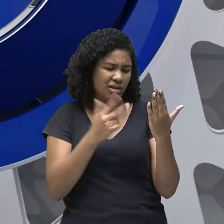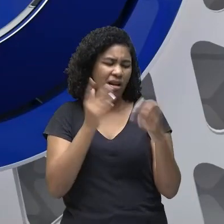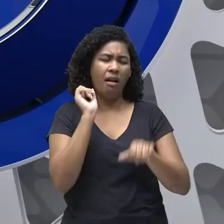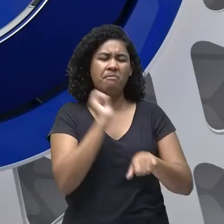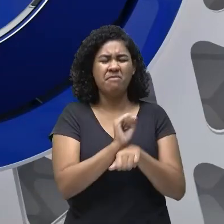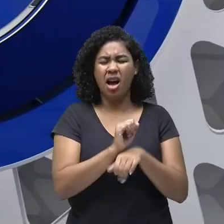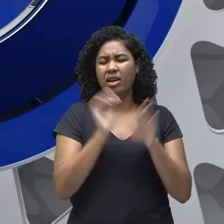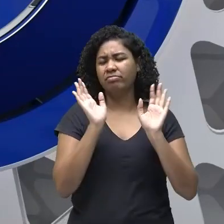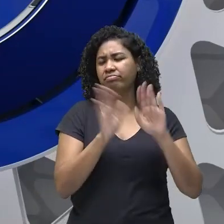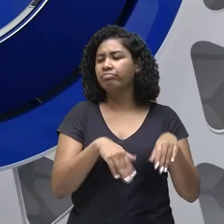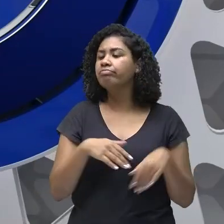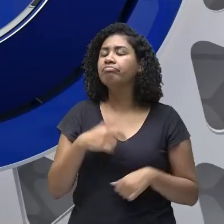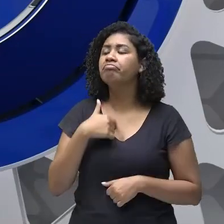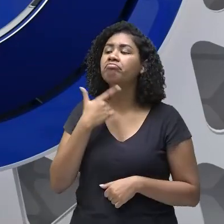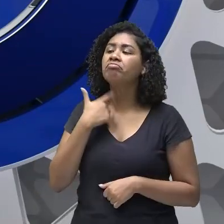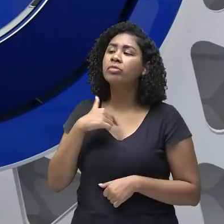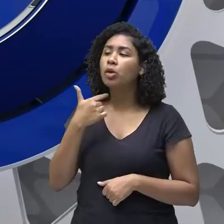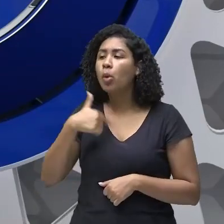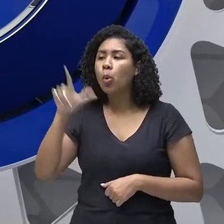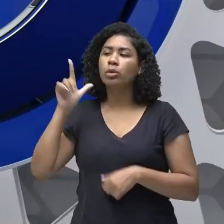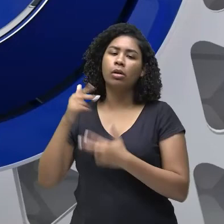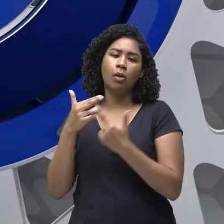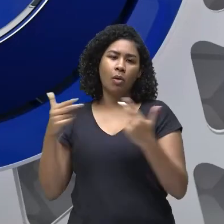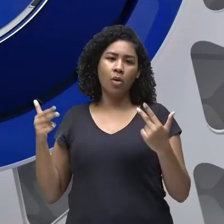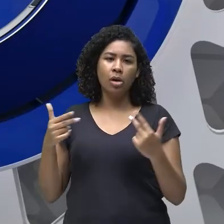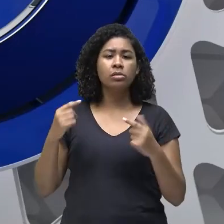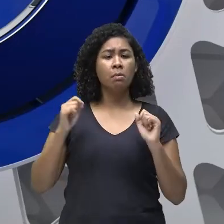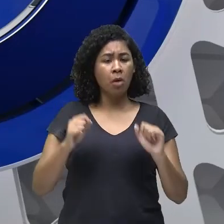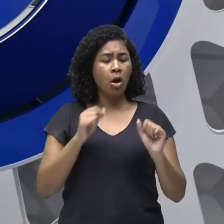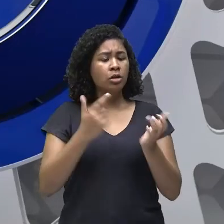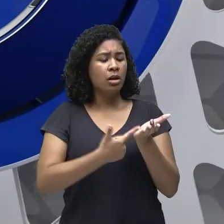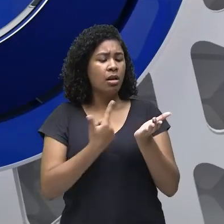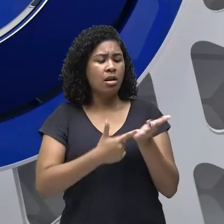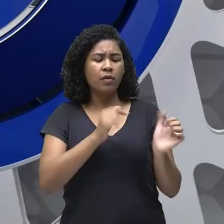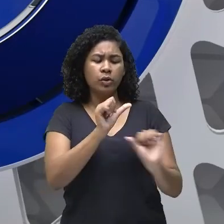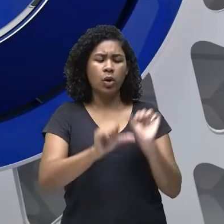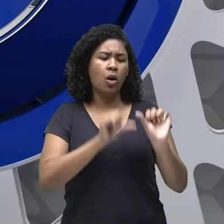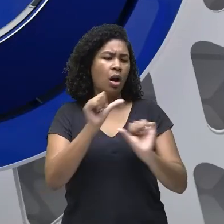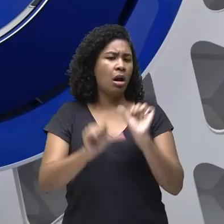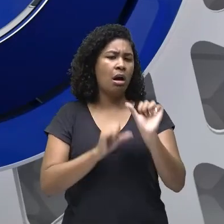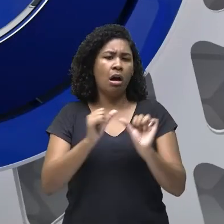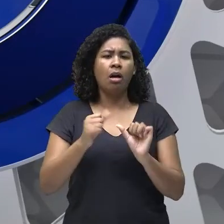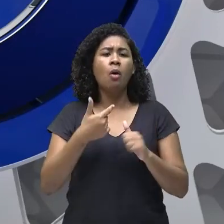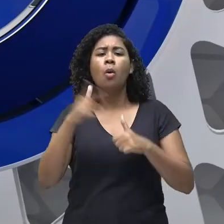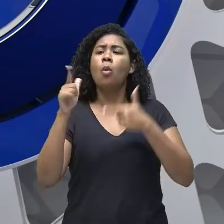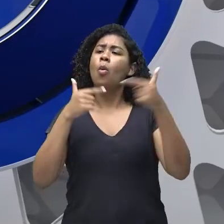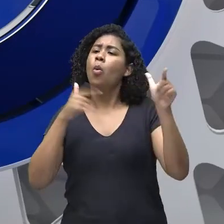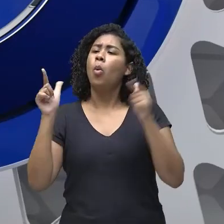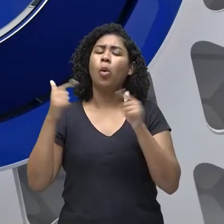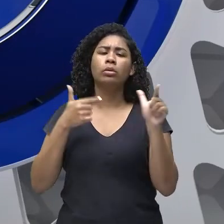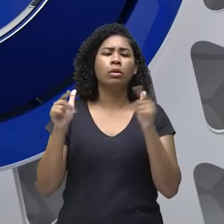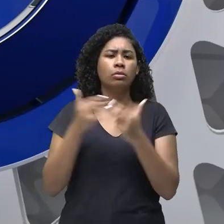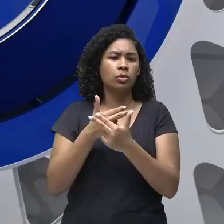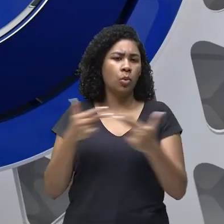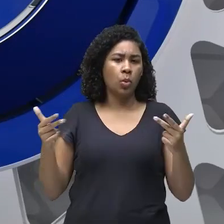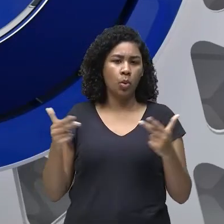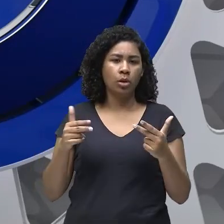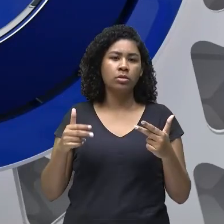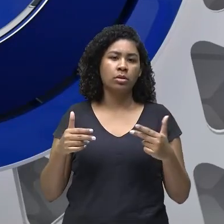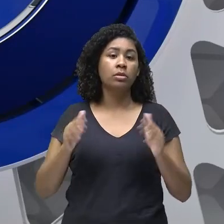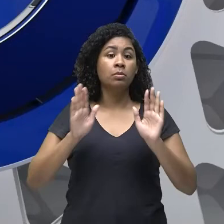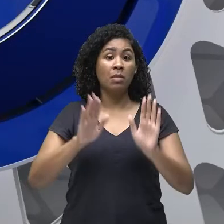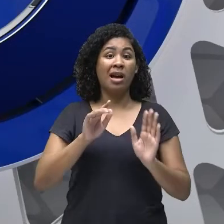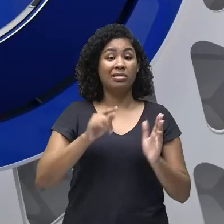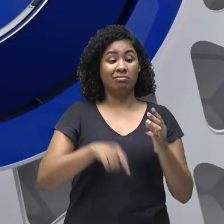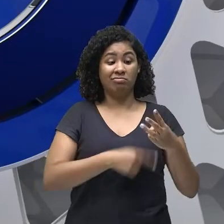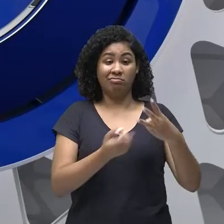é uma leitura para você, pode trocar de livro, pode, né, ler outra coisa, mas na Intensive